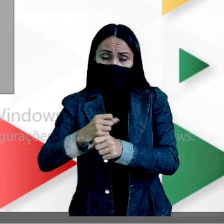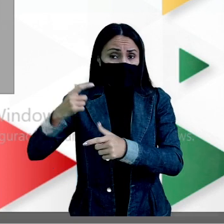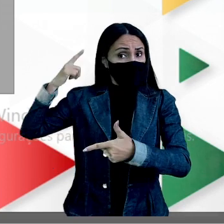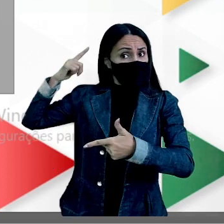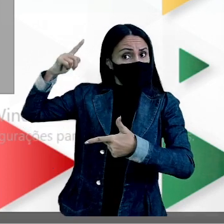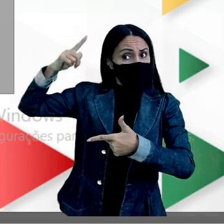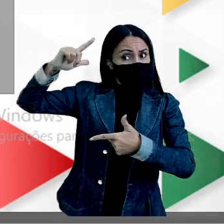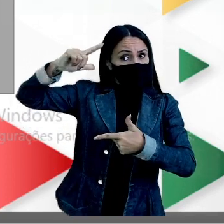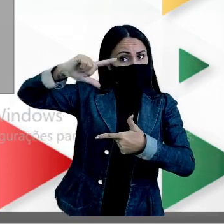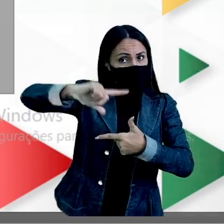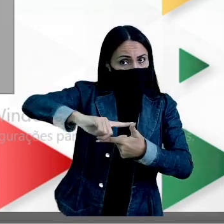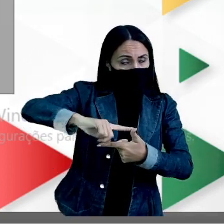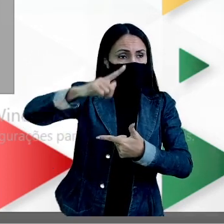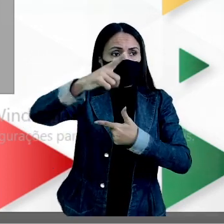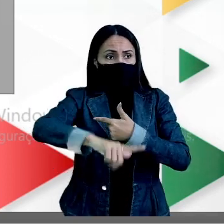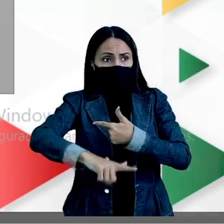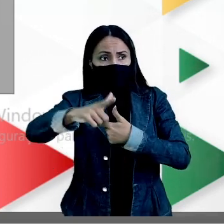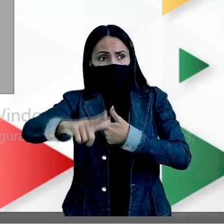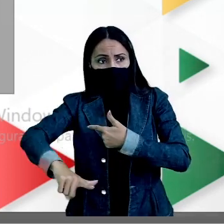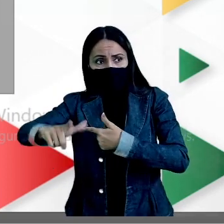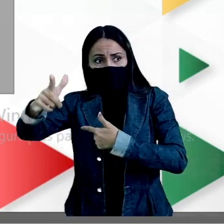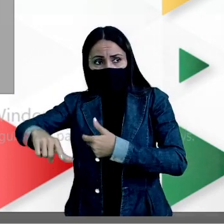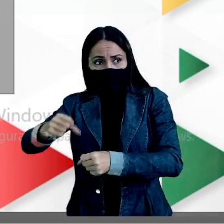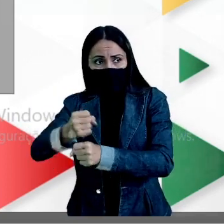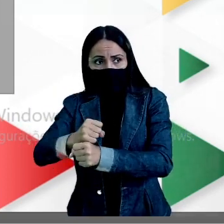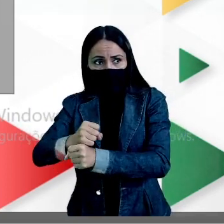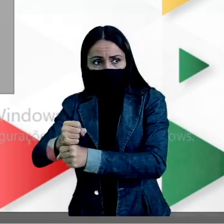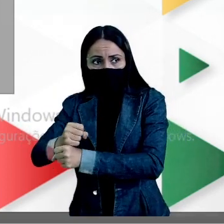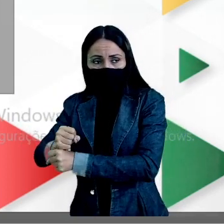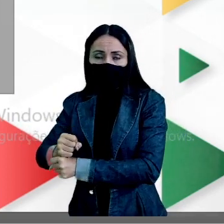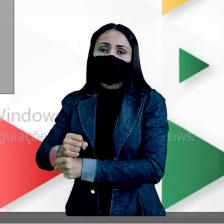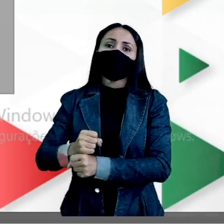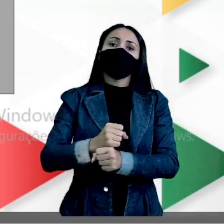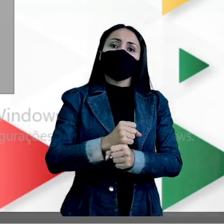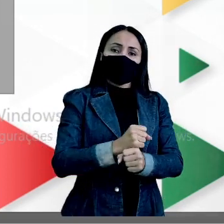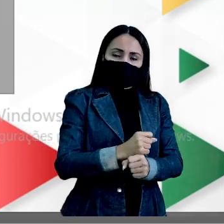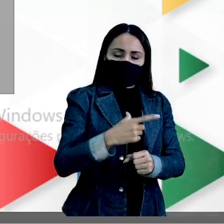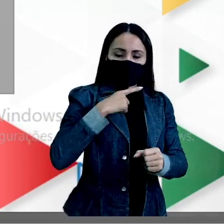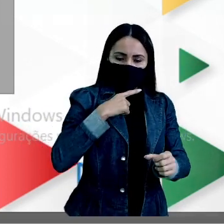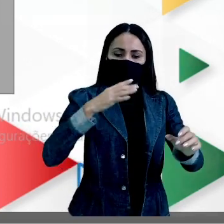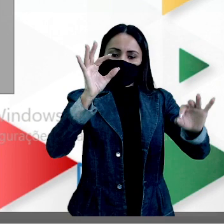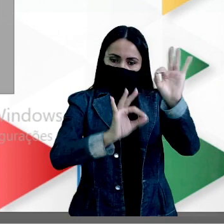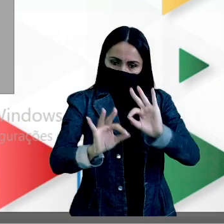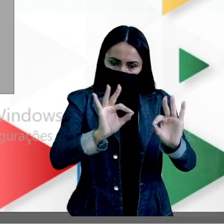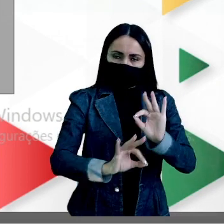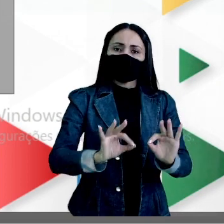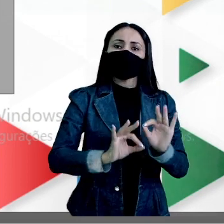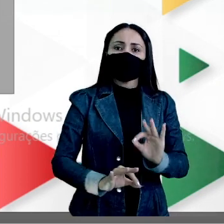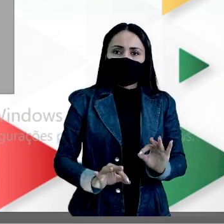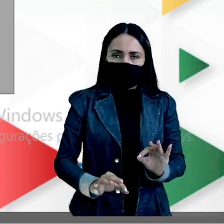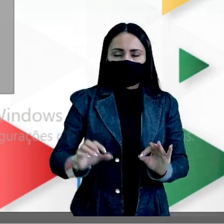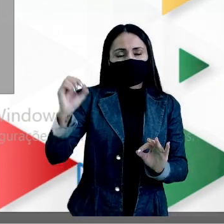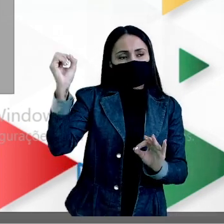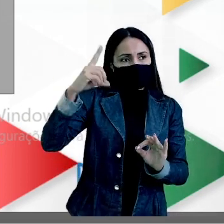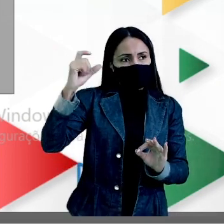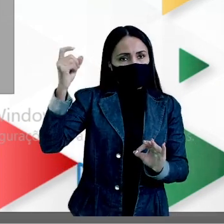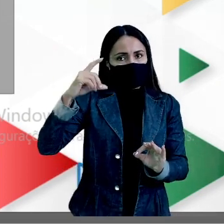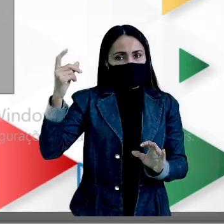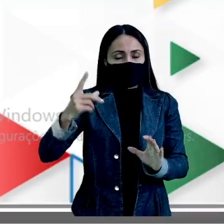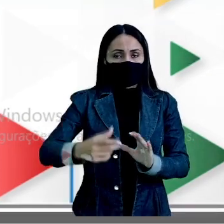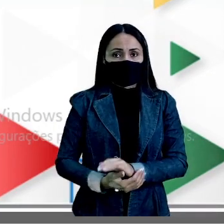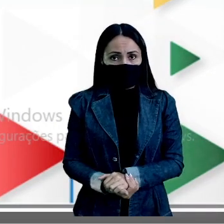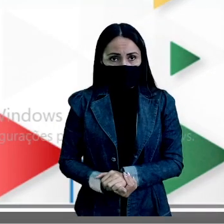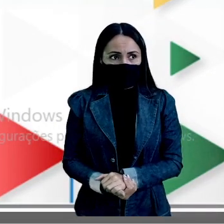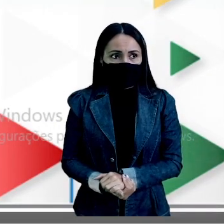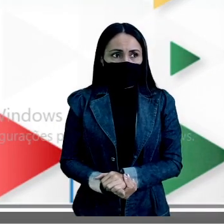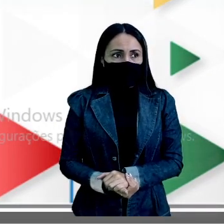repete ano a ano. Realmente aí para observar que há uma organização, não é isso? Veja só, de Olinda, um registro